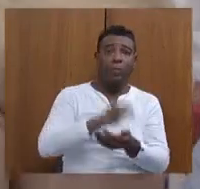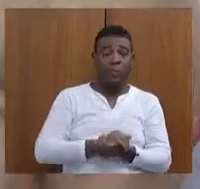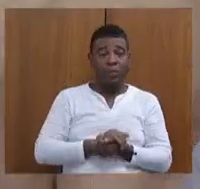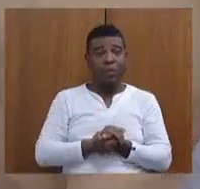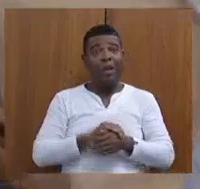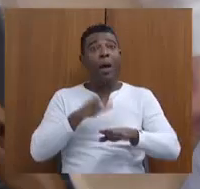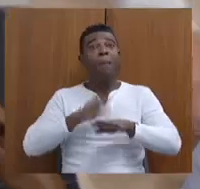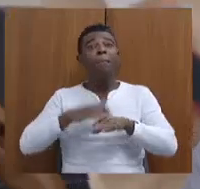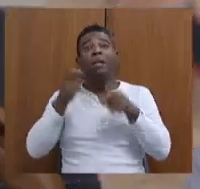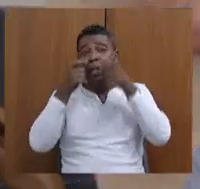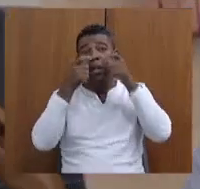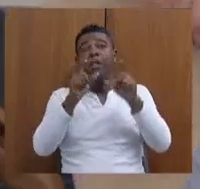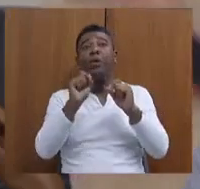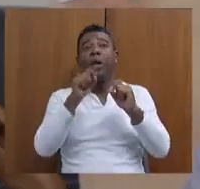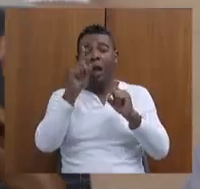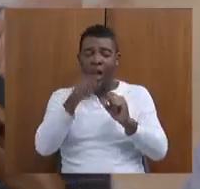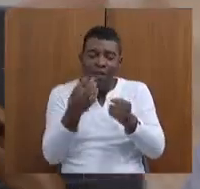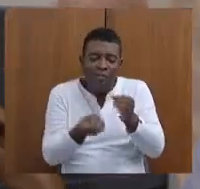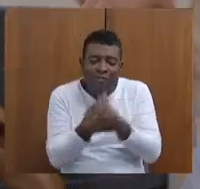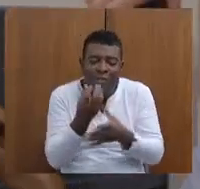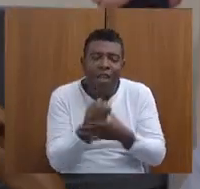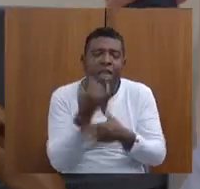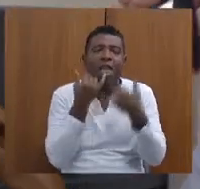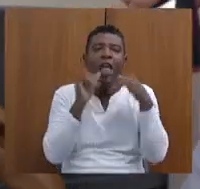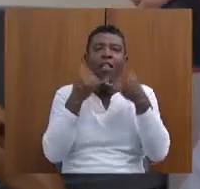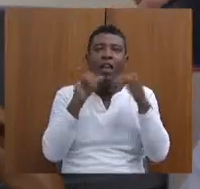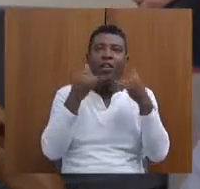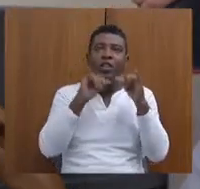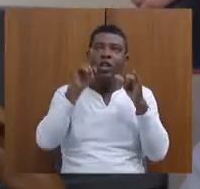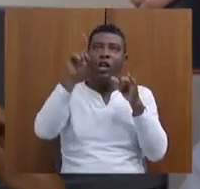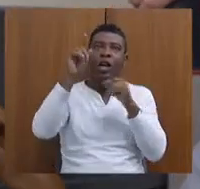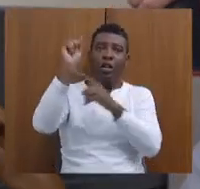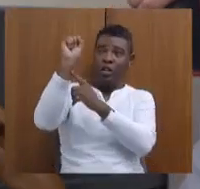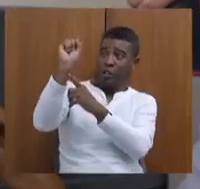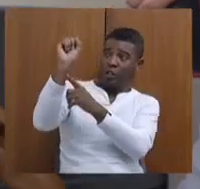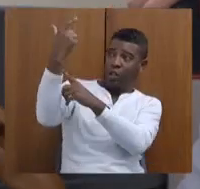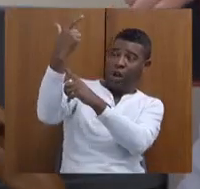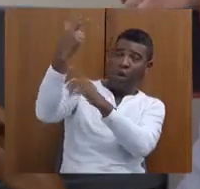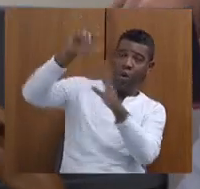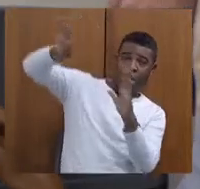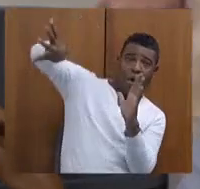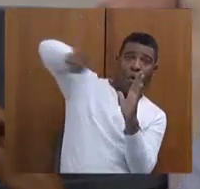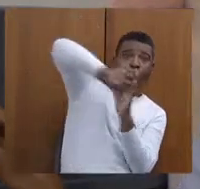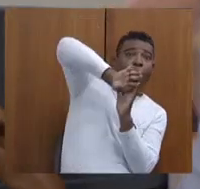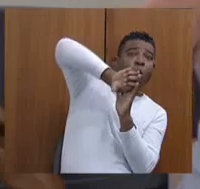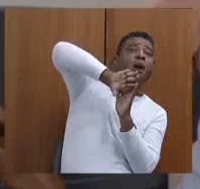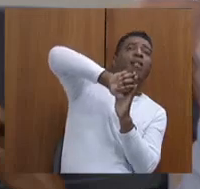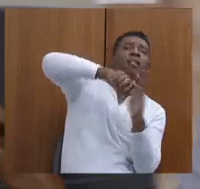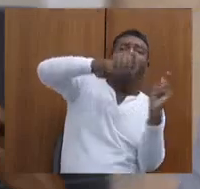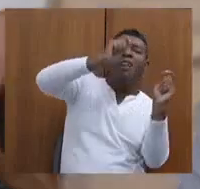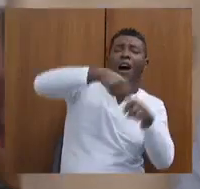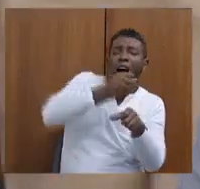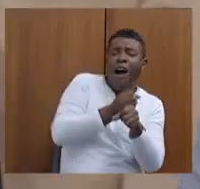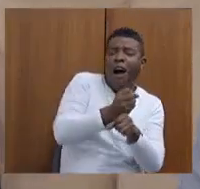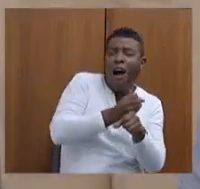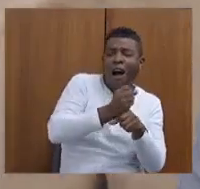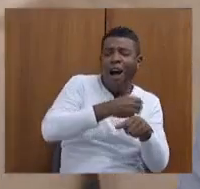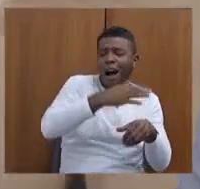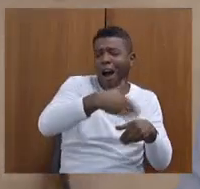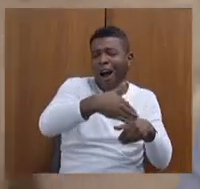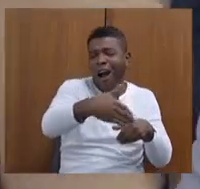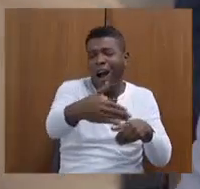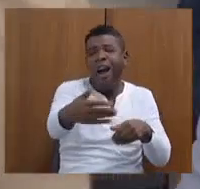de energia solar Ela será contemplada ainda por muitos anos porque